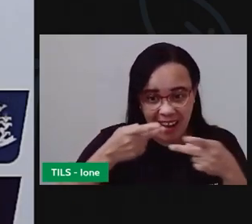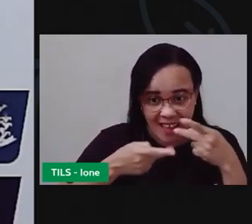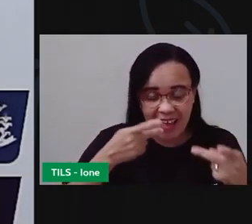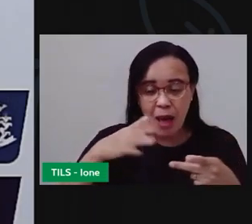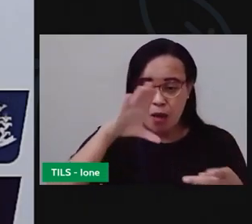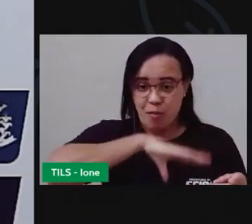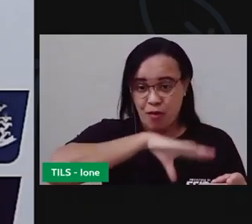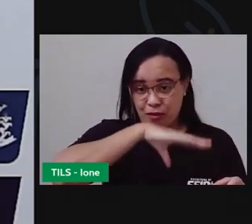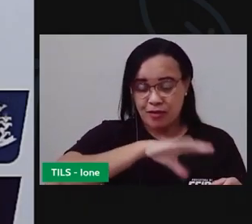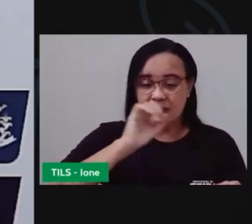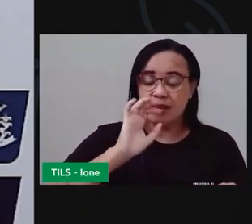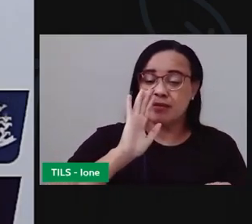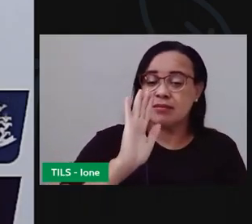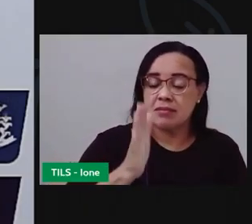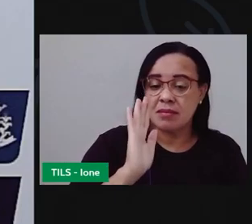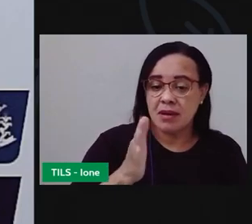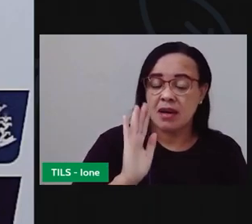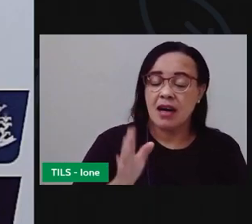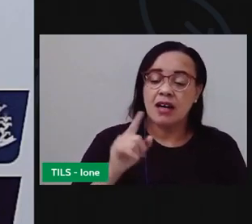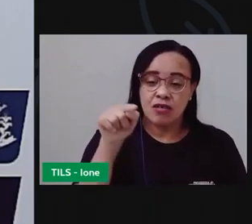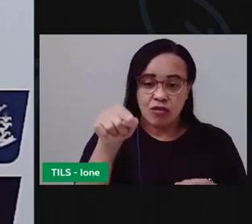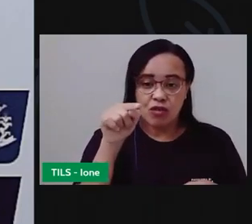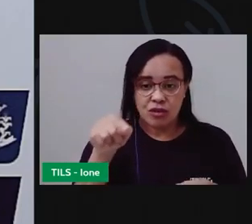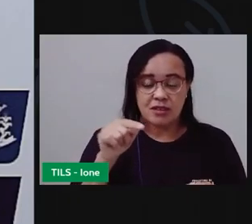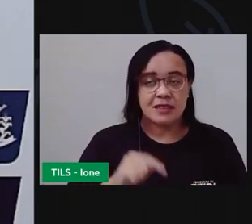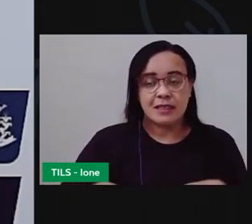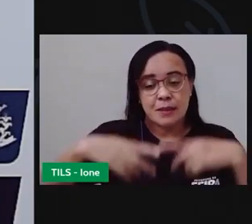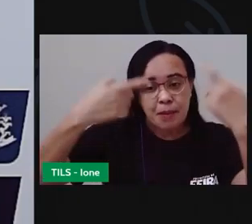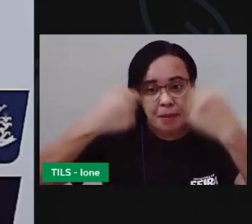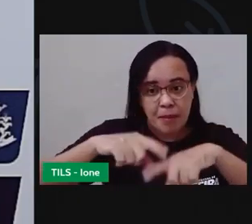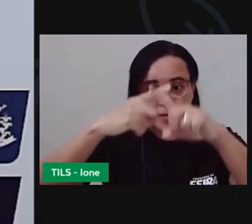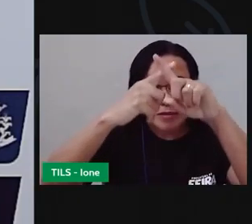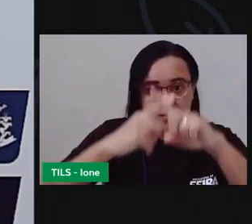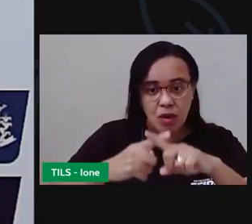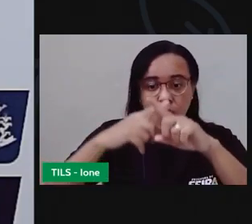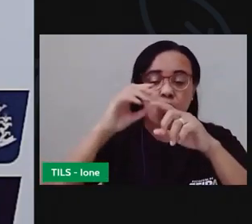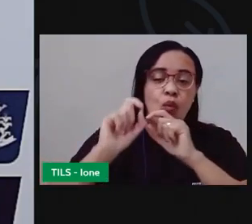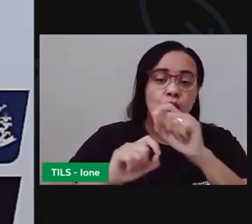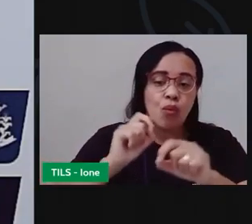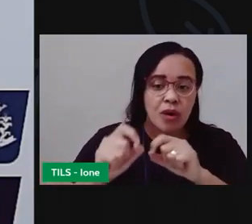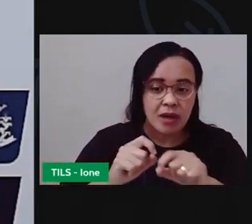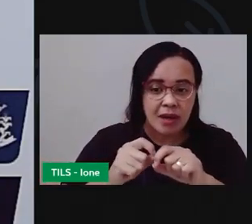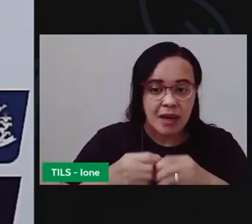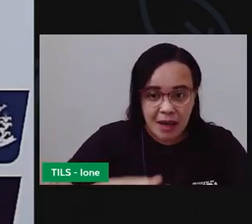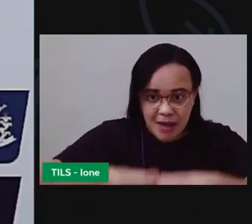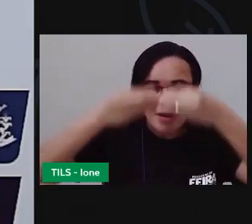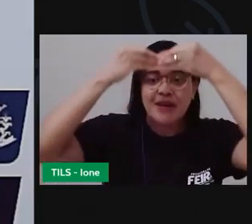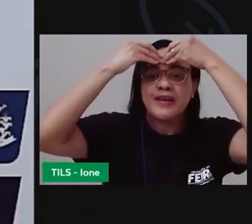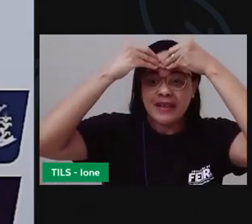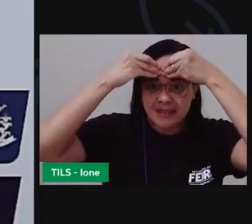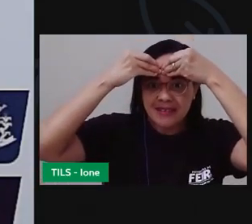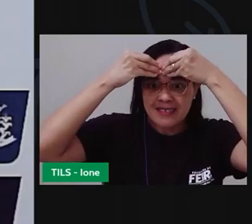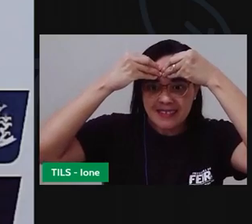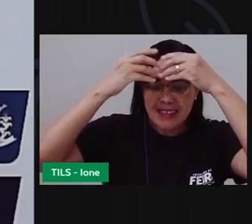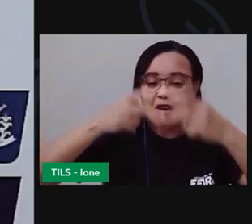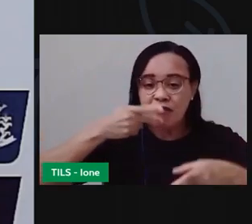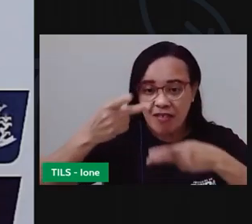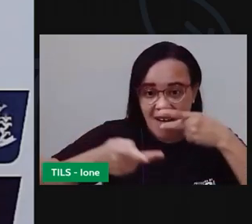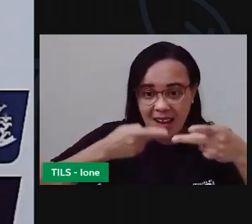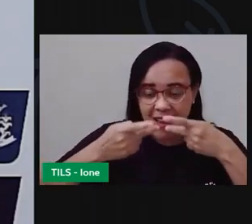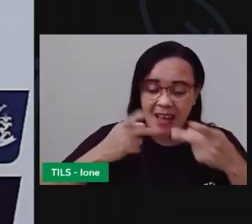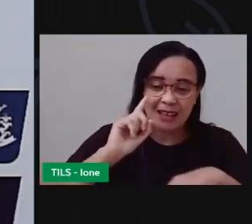E você ficou com o desafio de memorizar um desses trava-línguas e recitar e mostrar para a gente que você